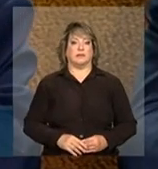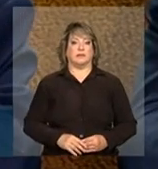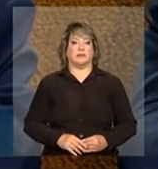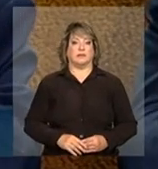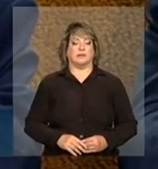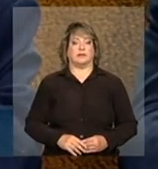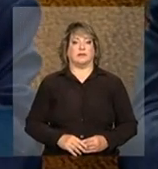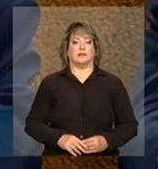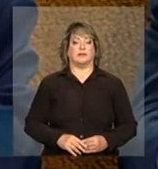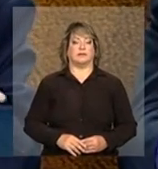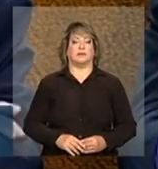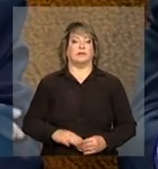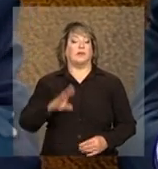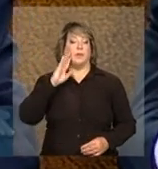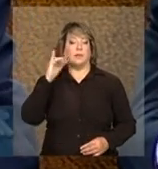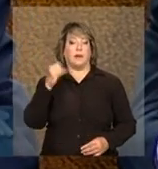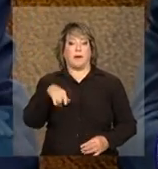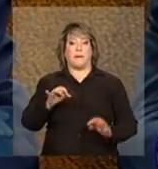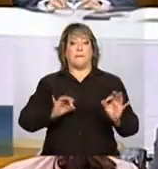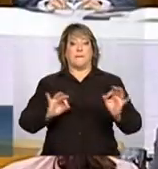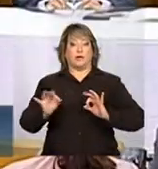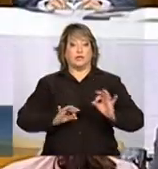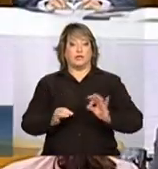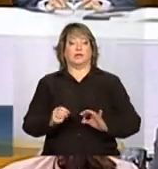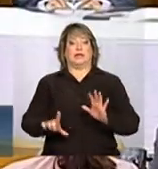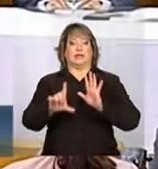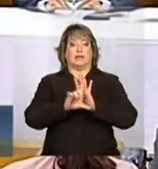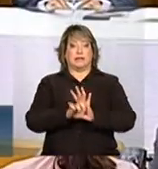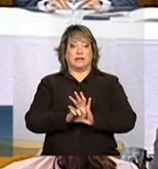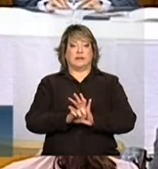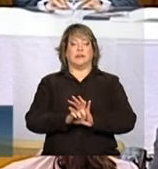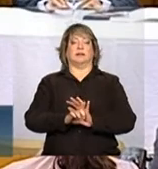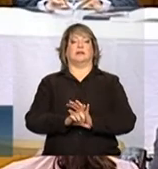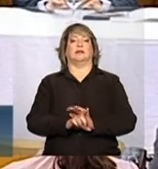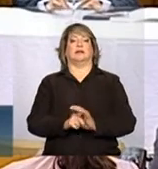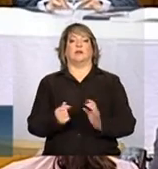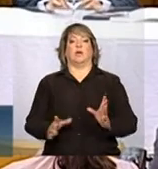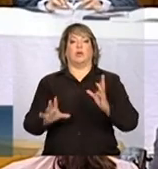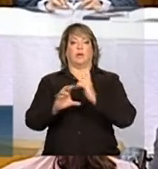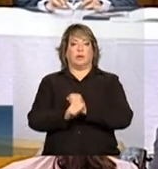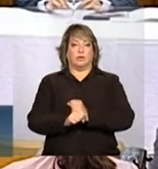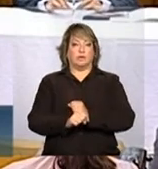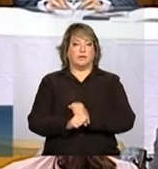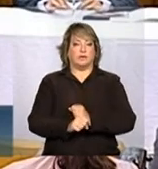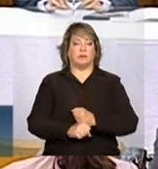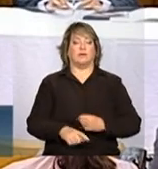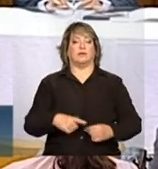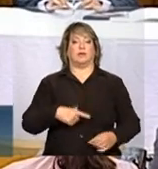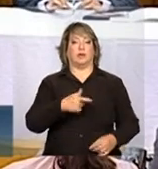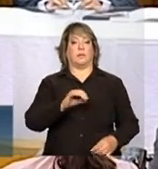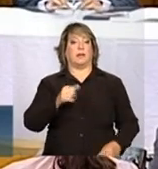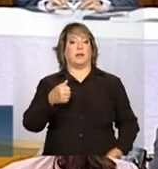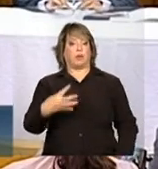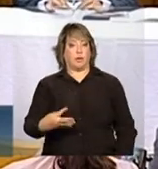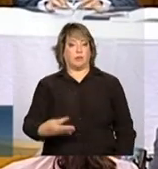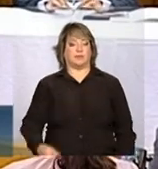a PLOA, né, o projeto de lei orçamentária de 2014. Né.